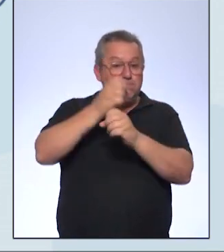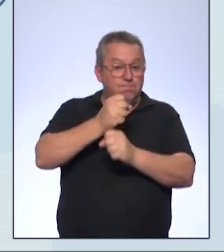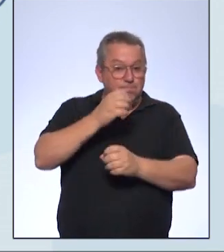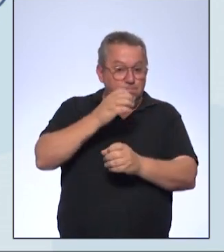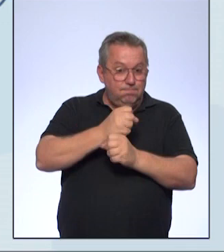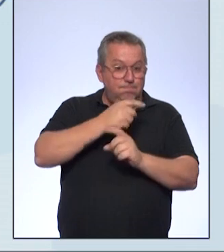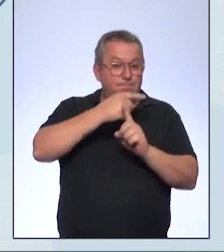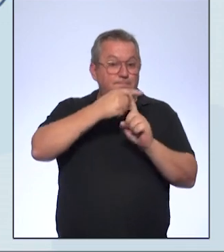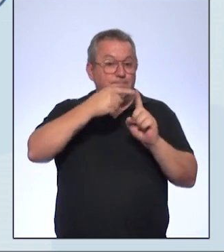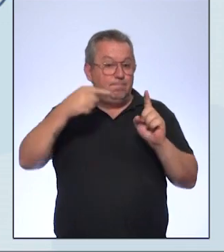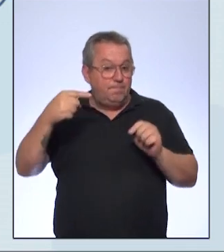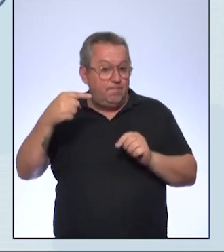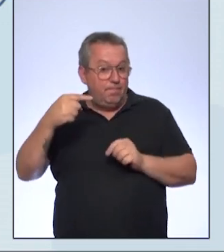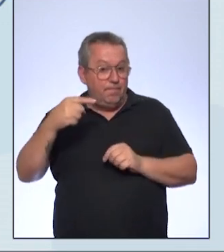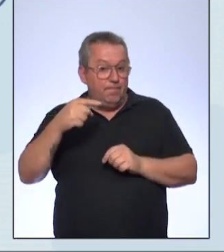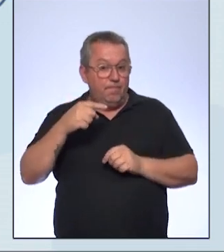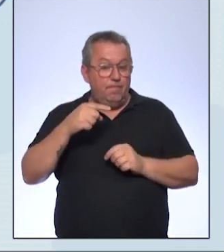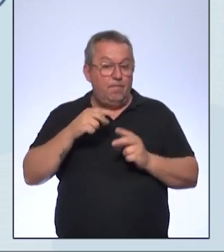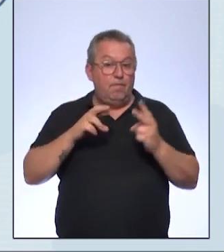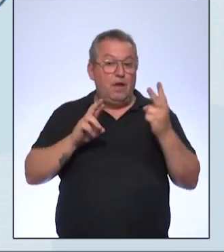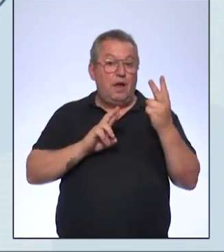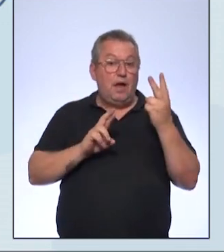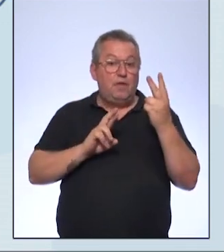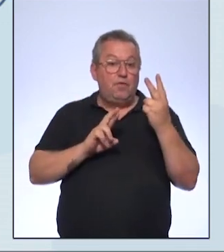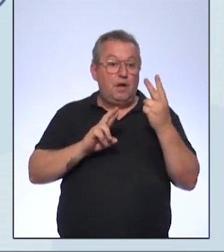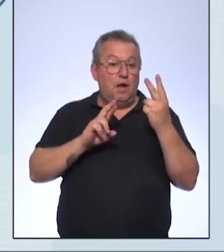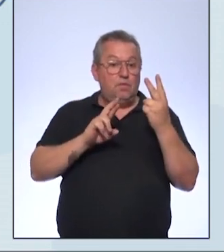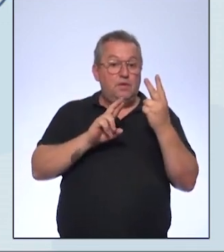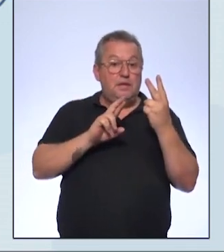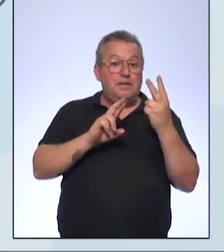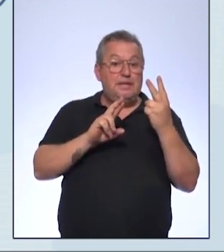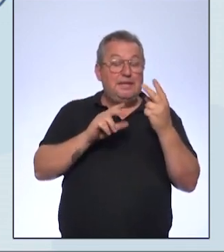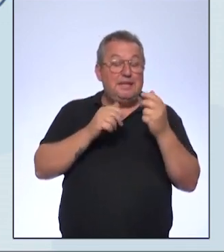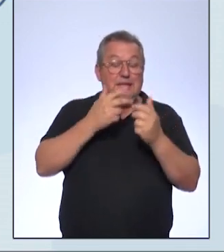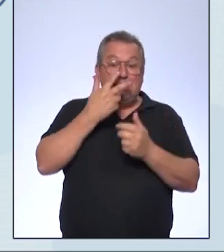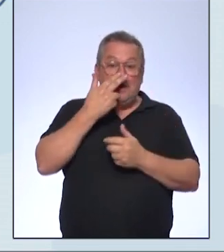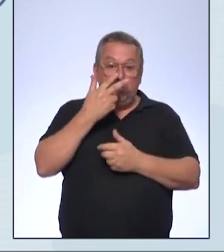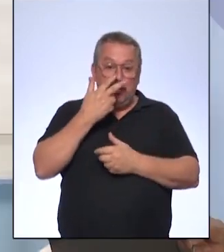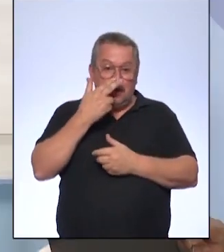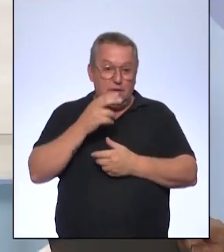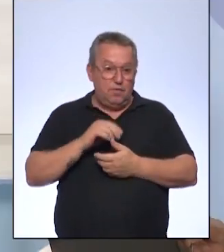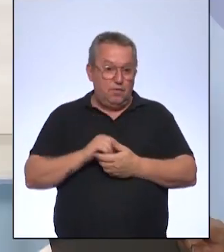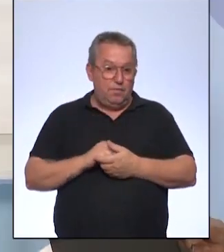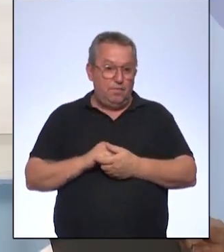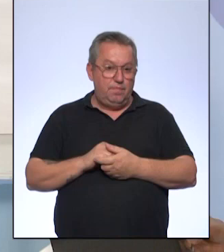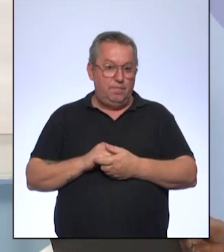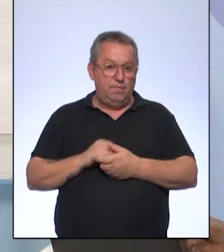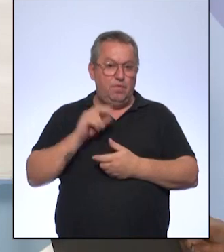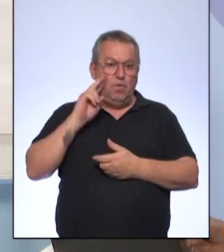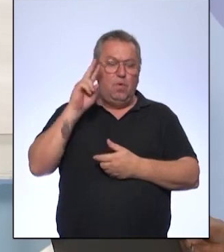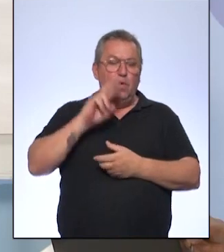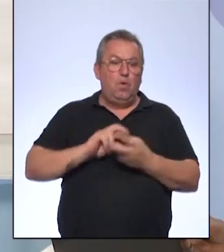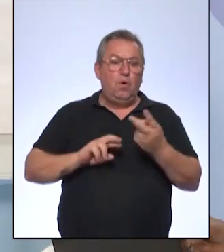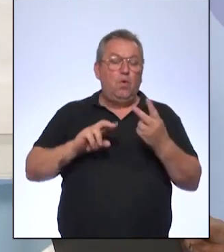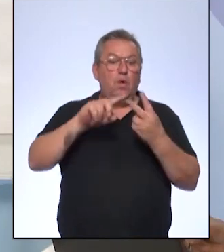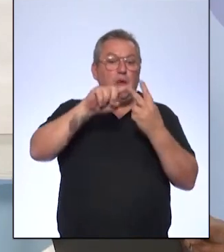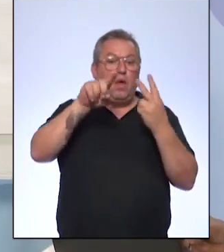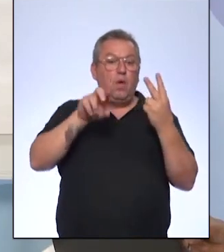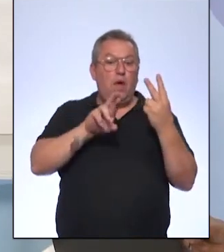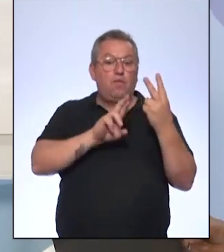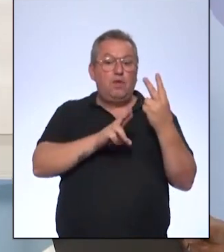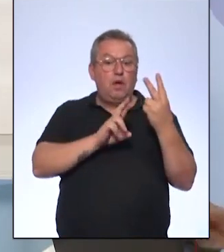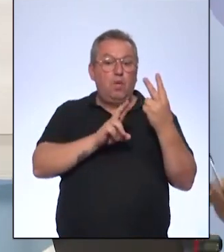e subtrair radicais semelhantes. Agora, vem aqui para mim para a gente entender o que são os radicais